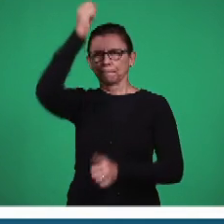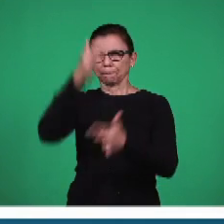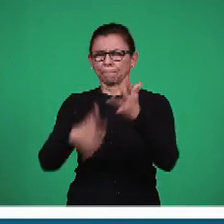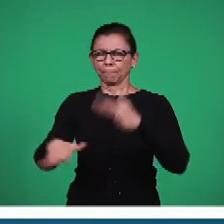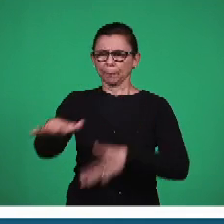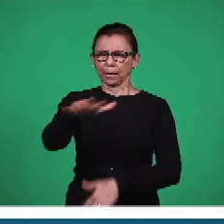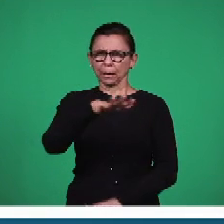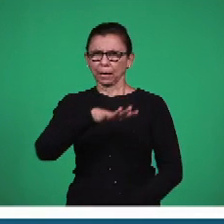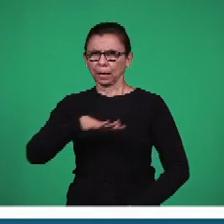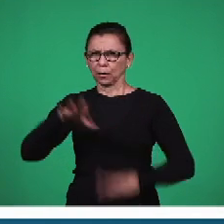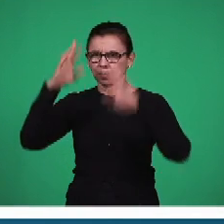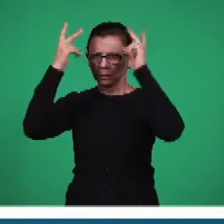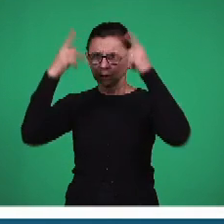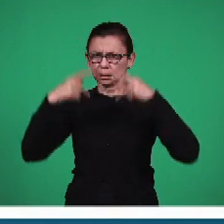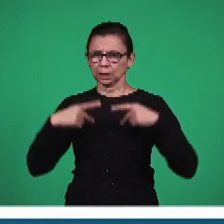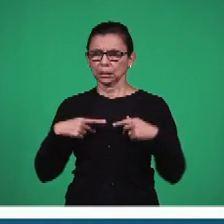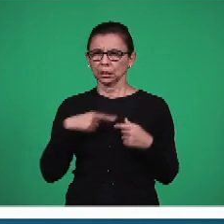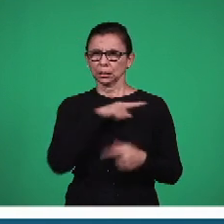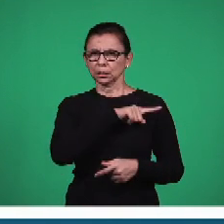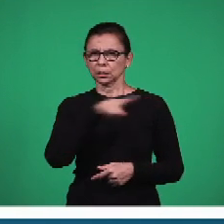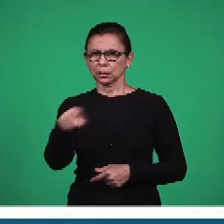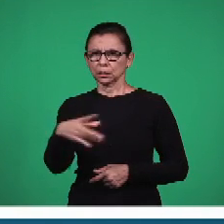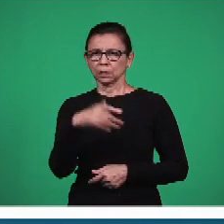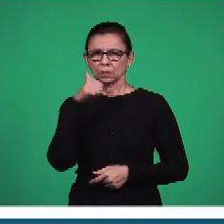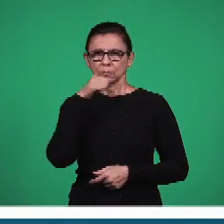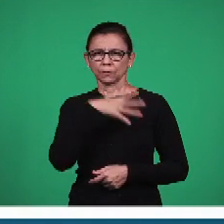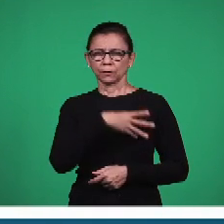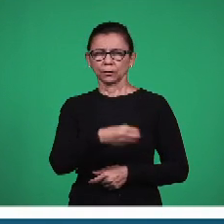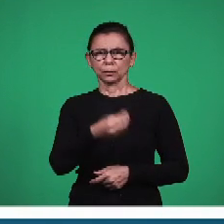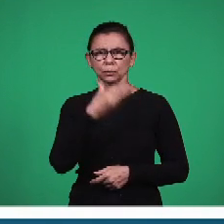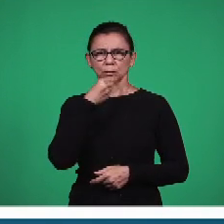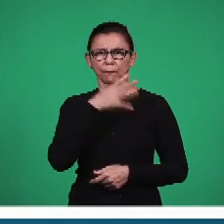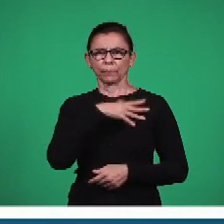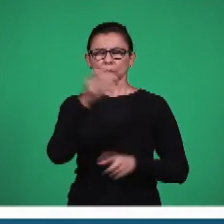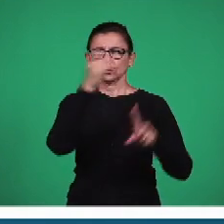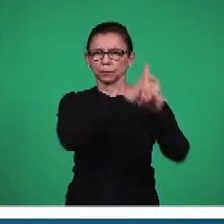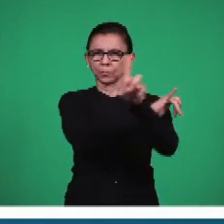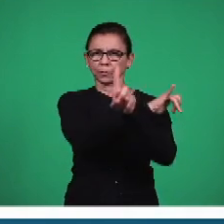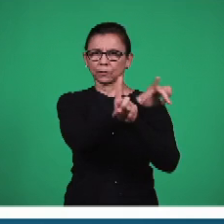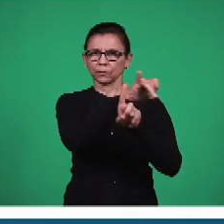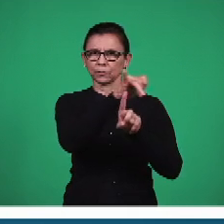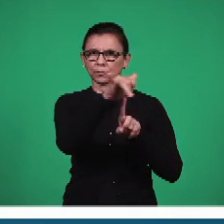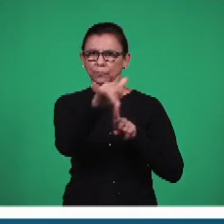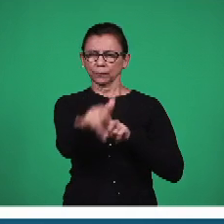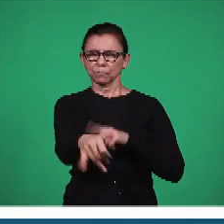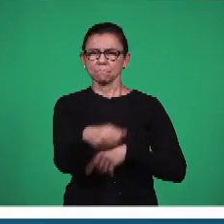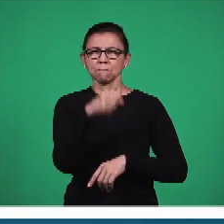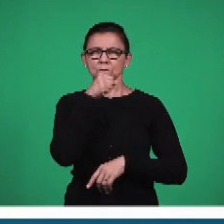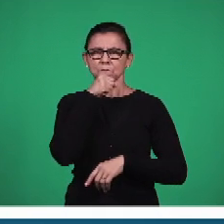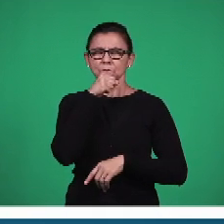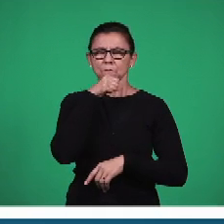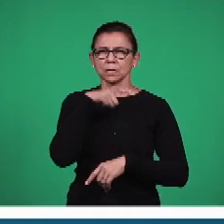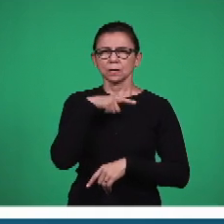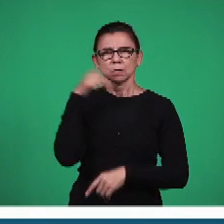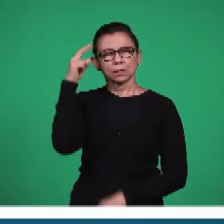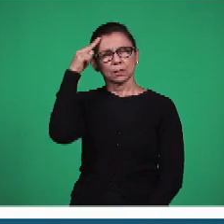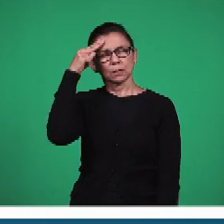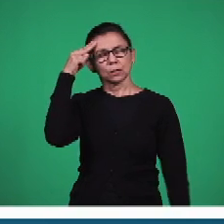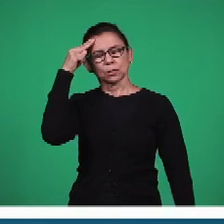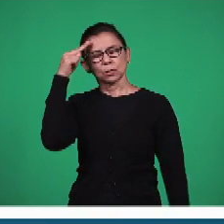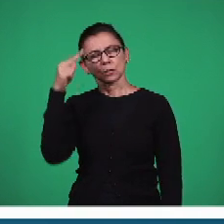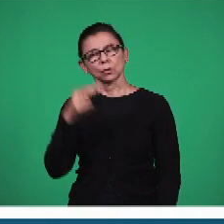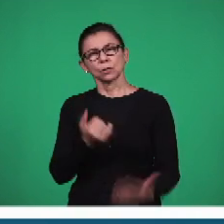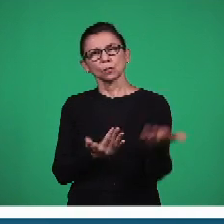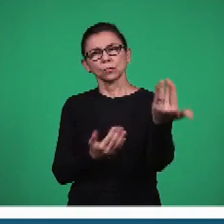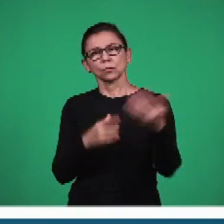carne, e vossos filhos e vossas filhas profetizarão, os vossos velhos terão sonhos, e os vossos jovens